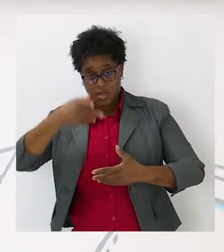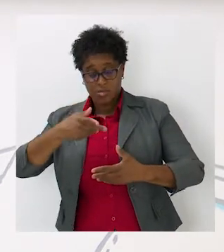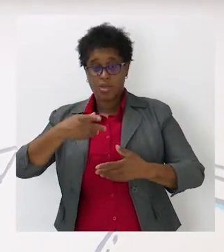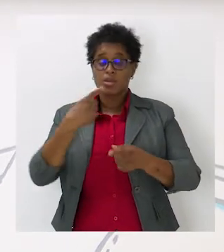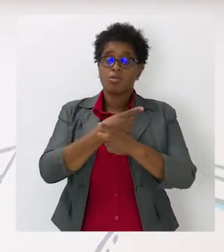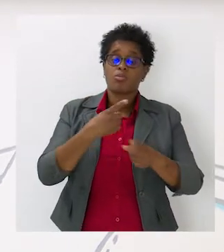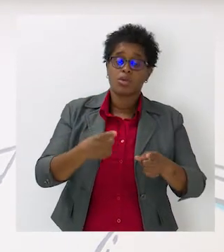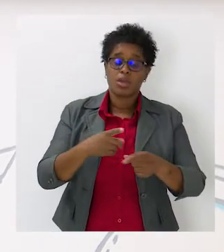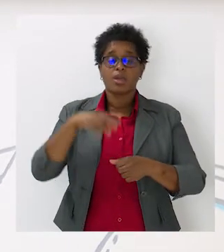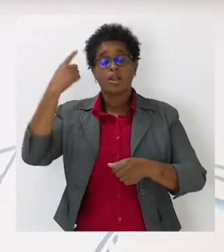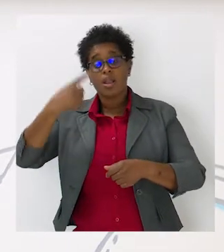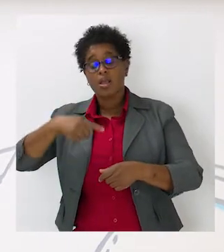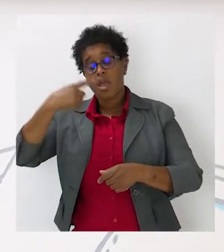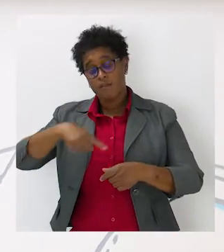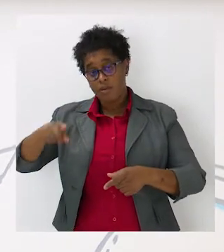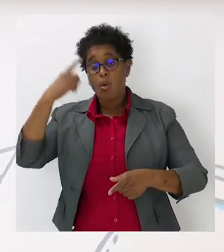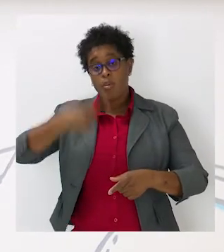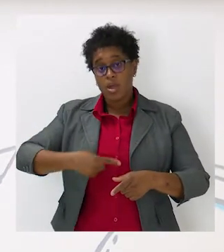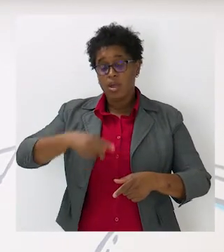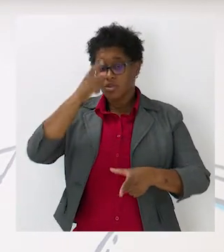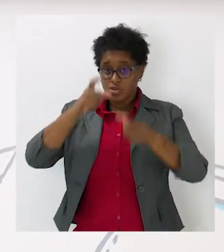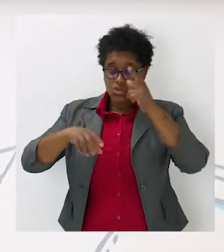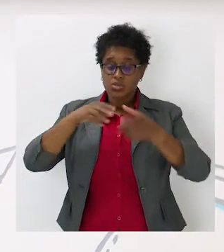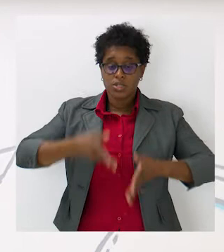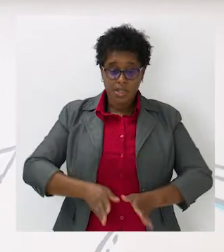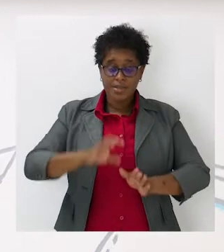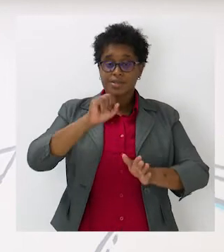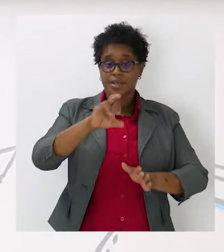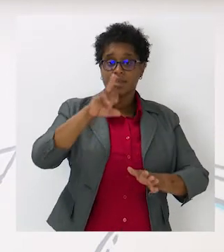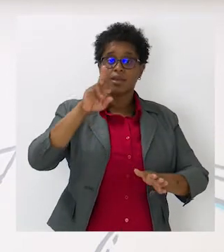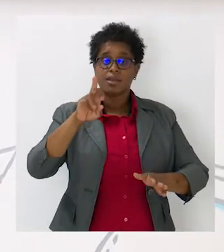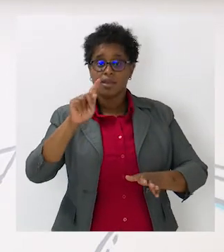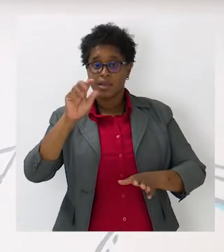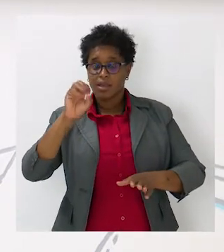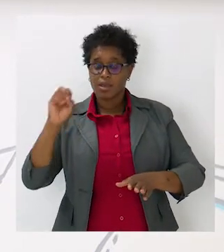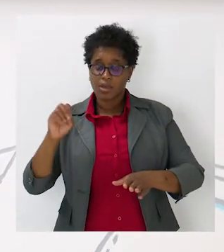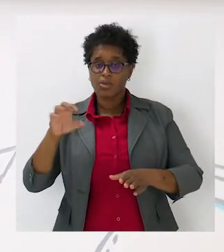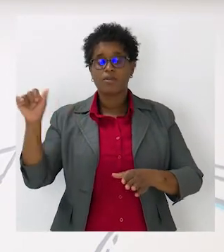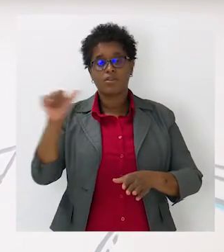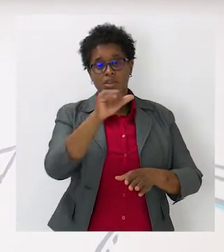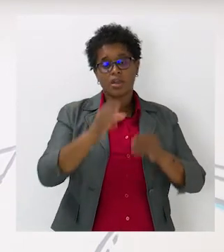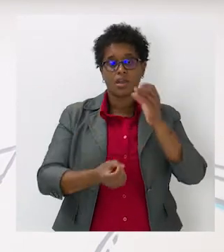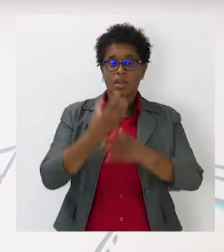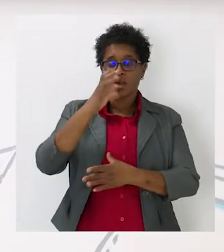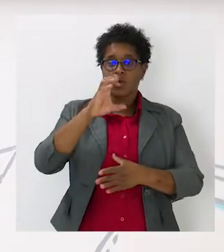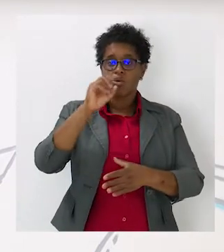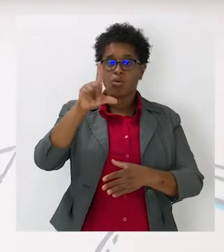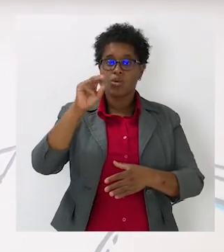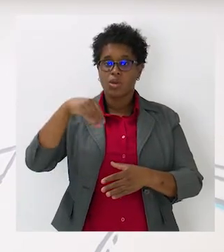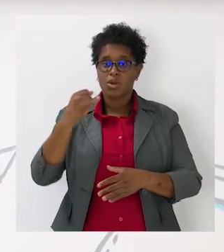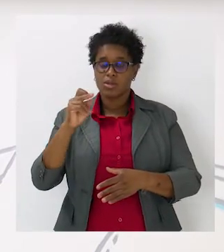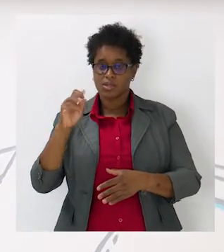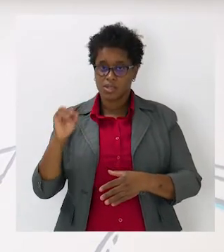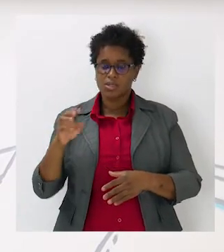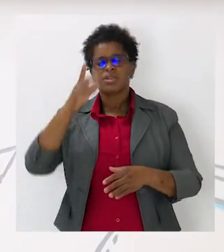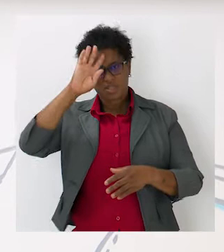razões, as causas que obrigaram os gregos a emigrarem e a fundar colónias. Sabe o que